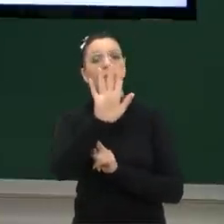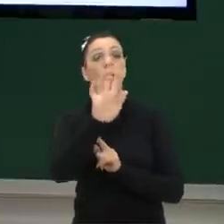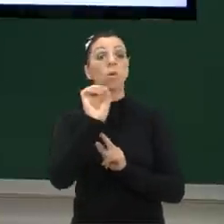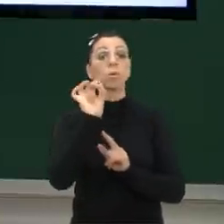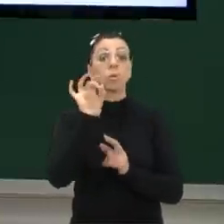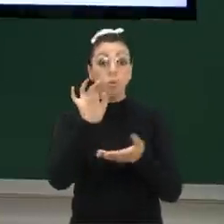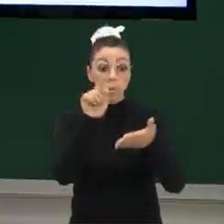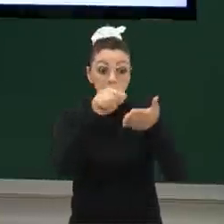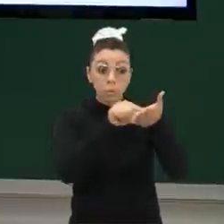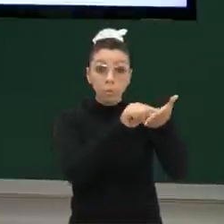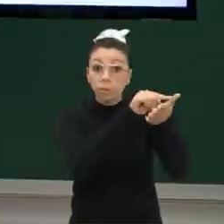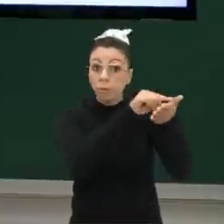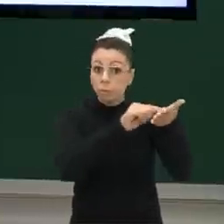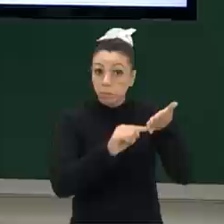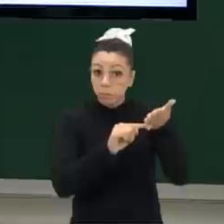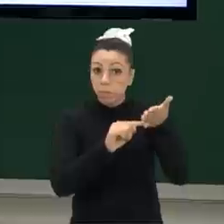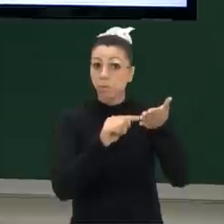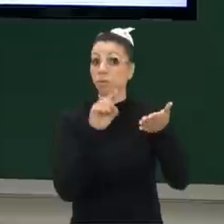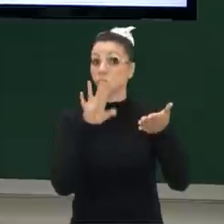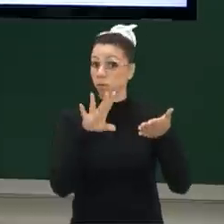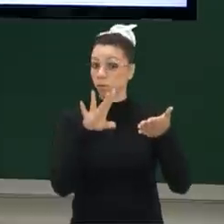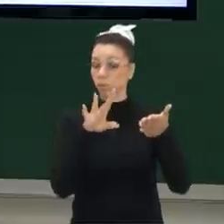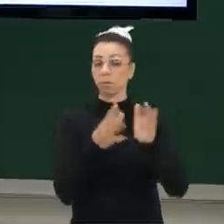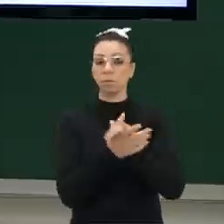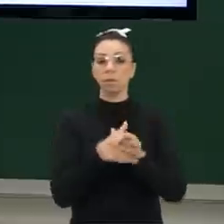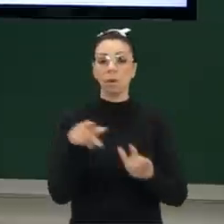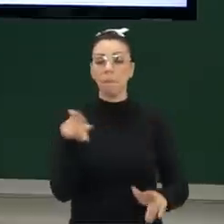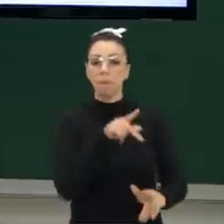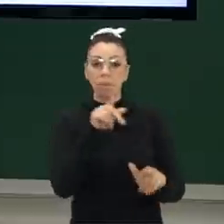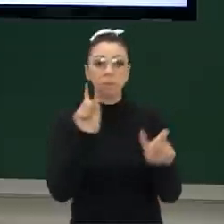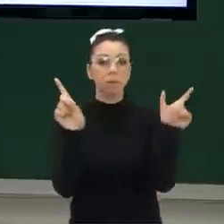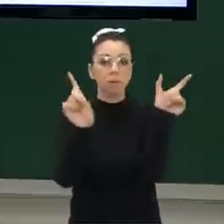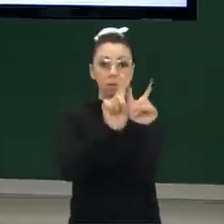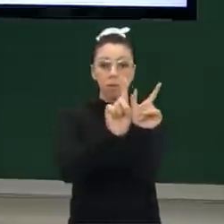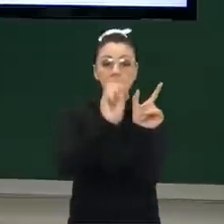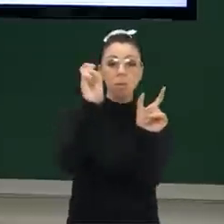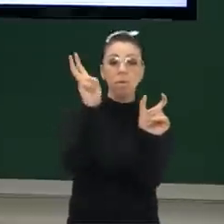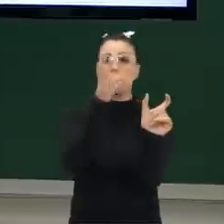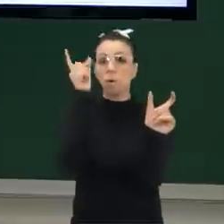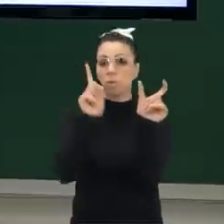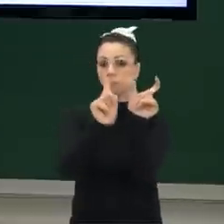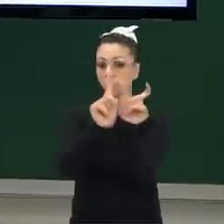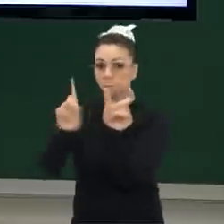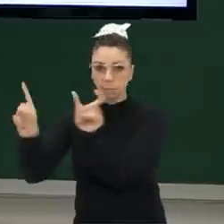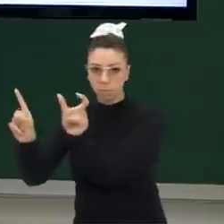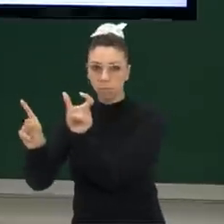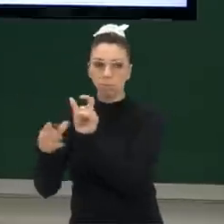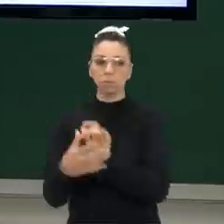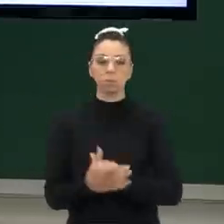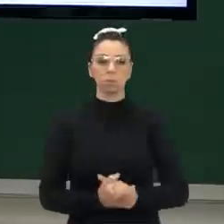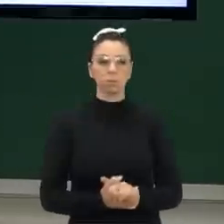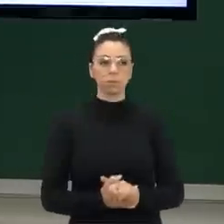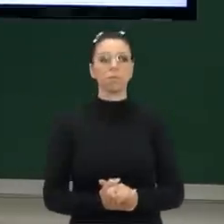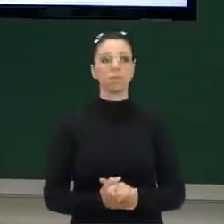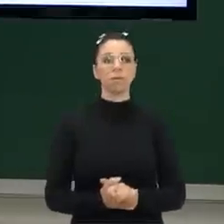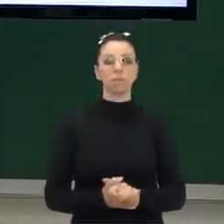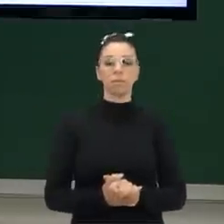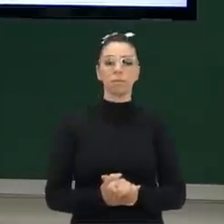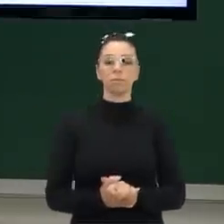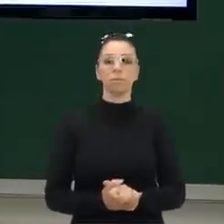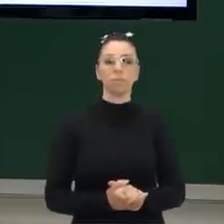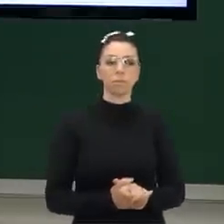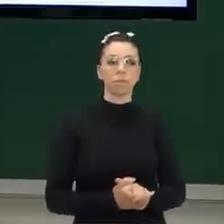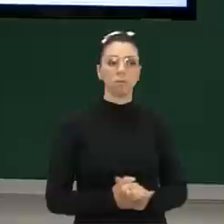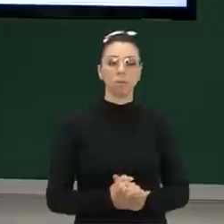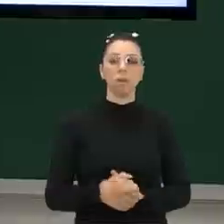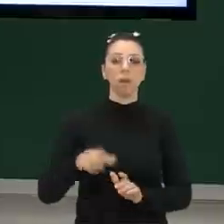um X. Vai ver para a prof se está no singular ou no plural. Então, olha lá. Eu quero que você diga, there